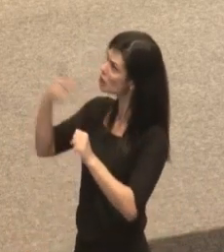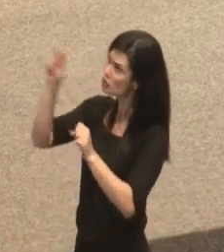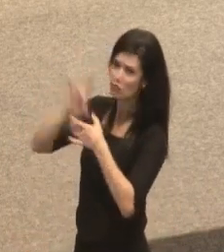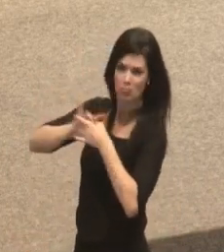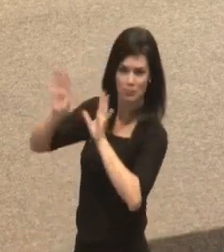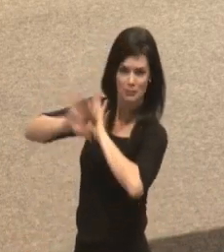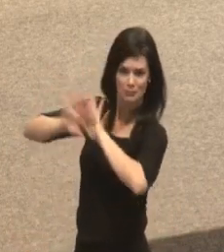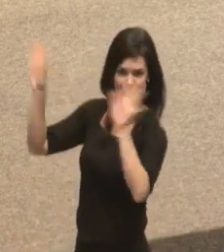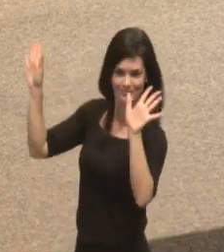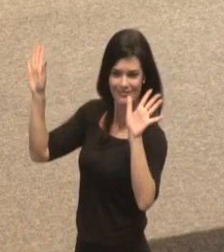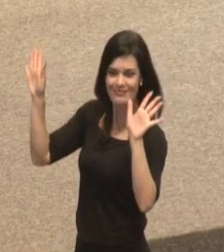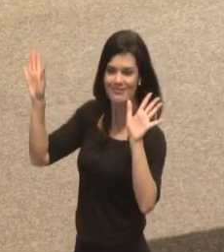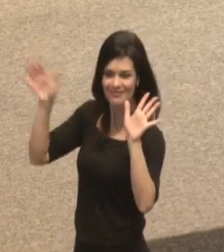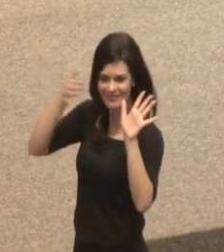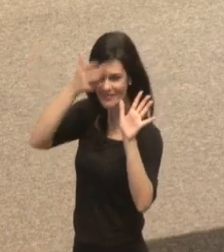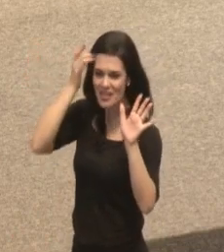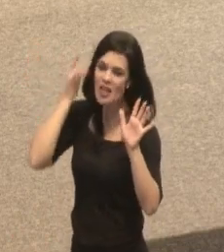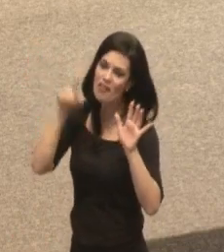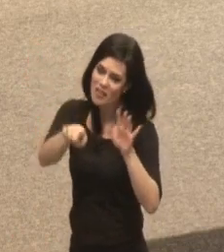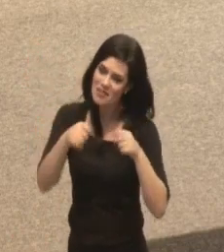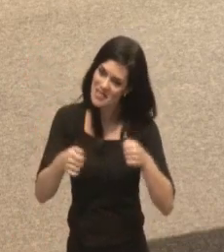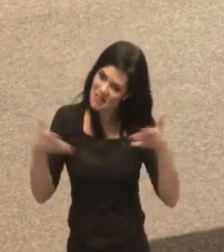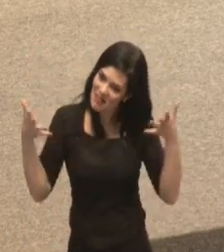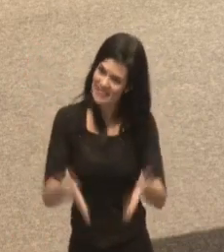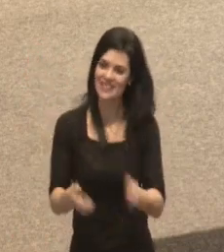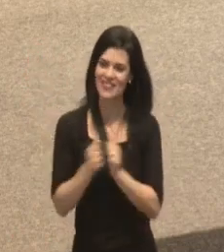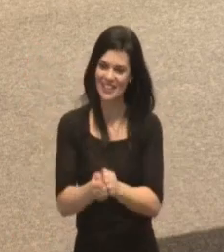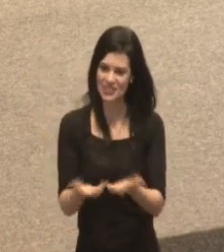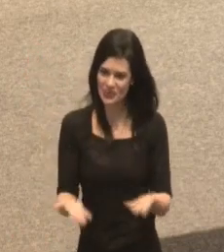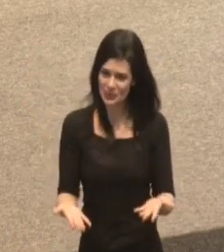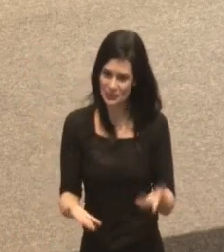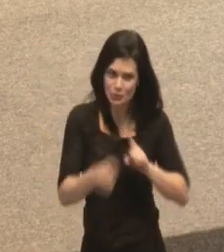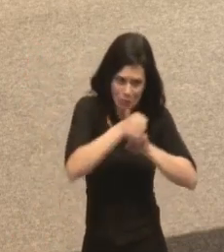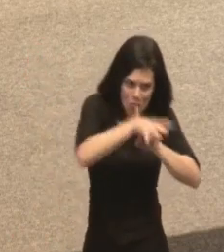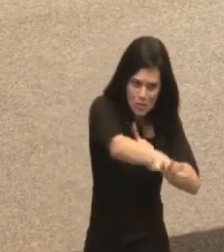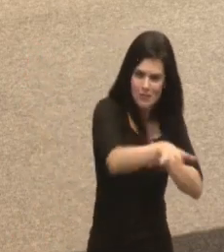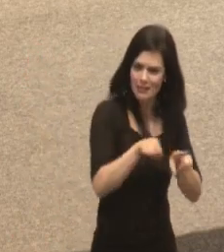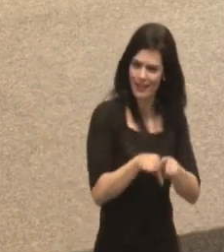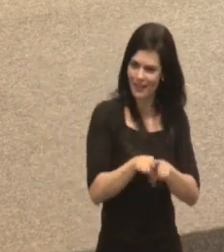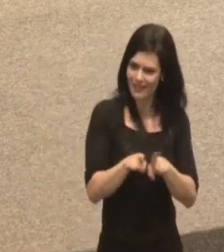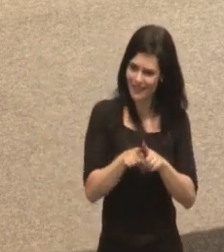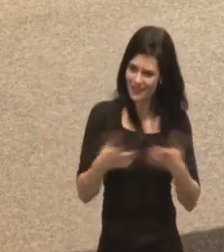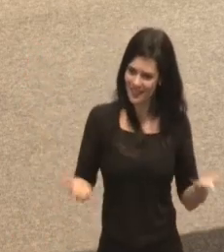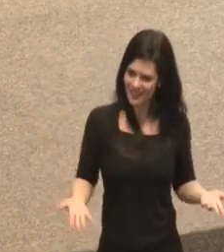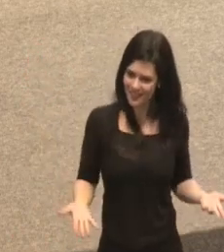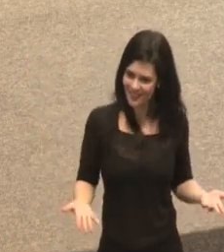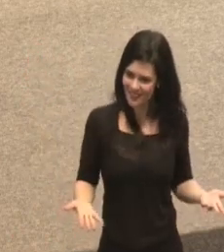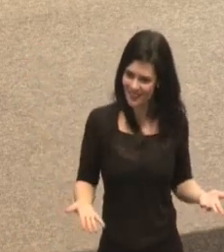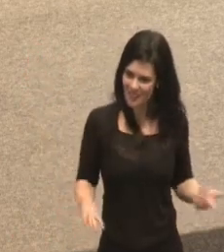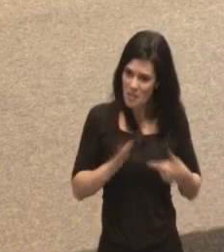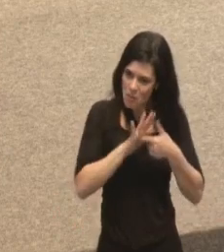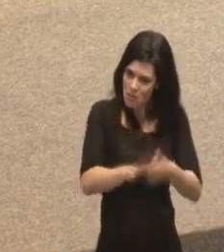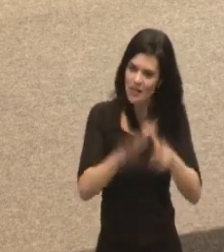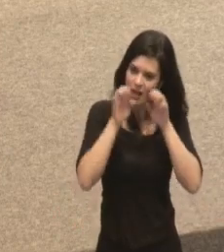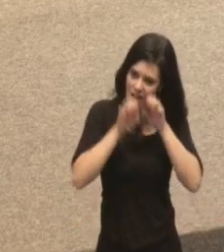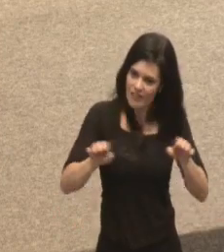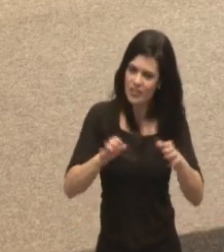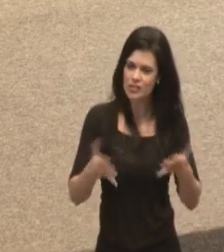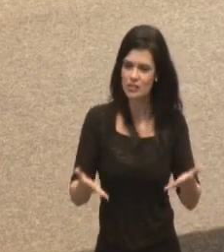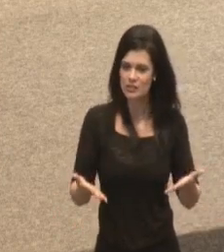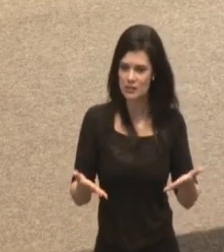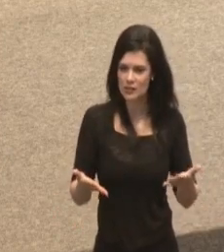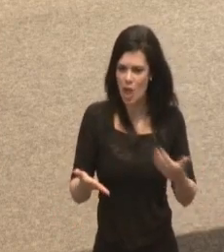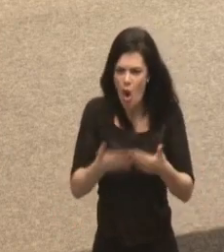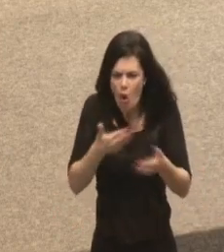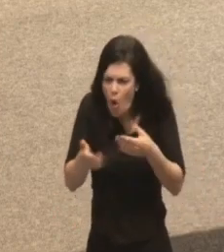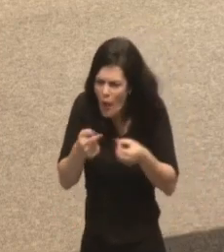faz parte disso, fazer parte desse movimento de multiplicação da palavra de Deus. Em cada